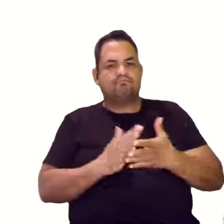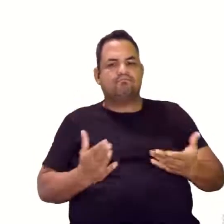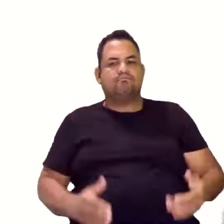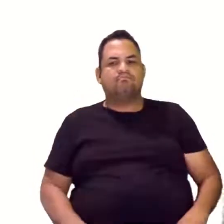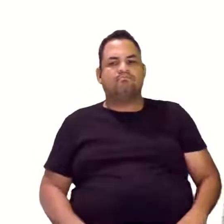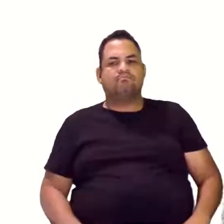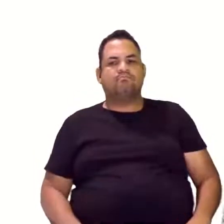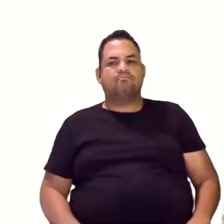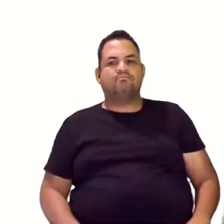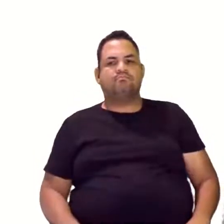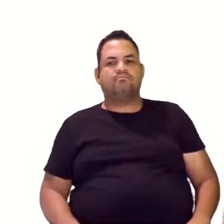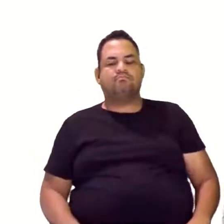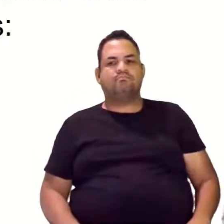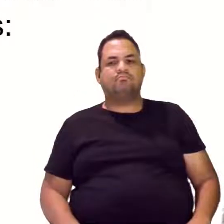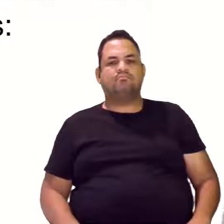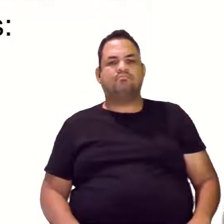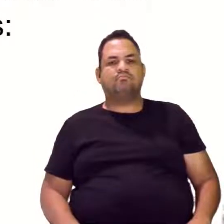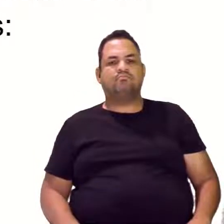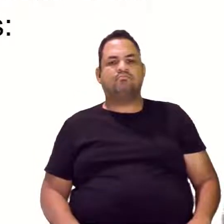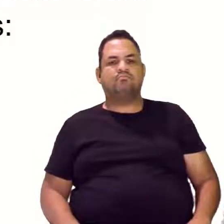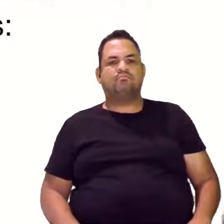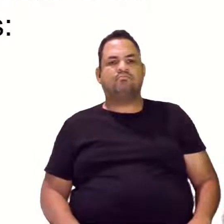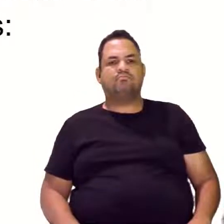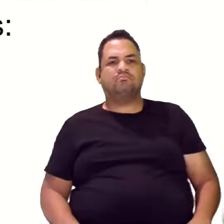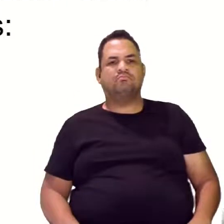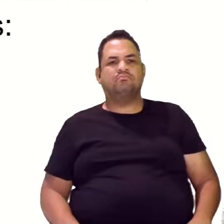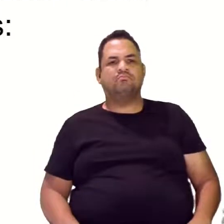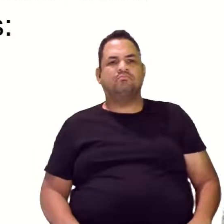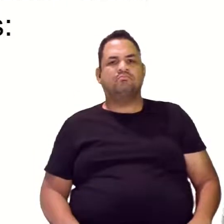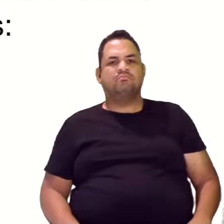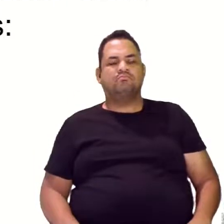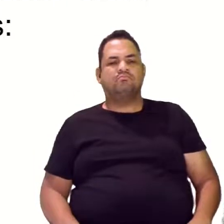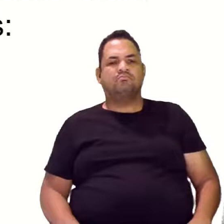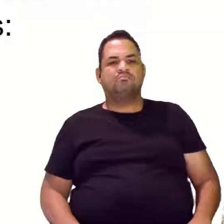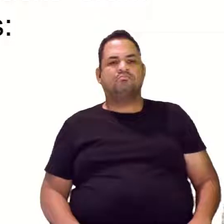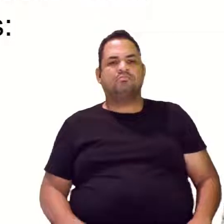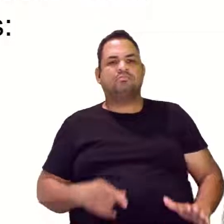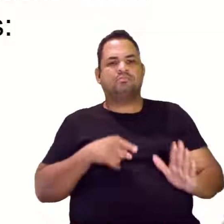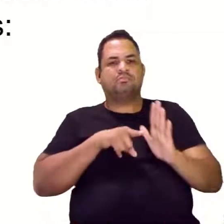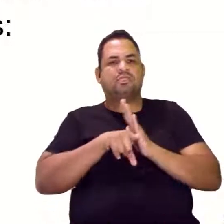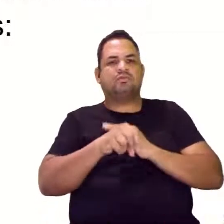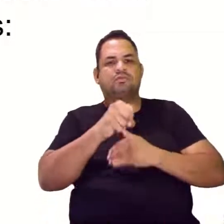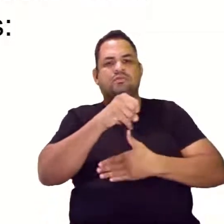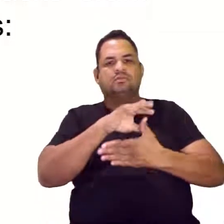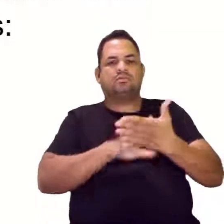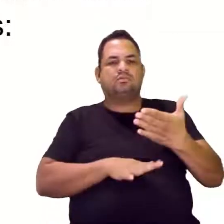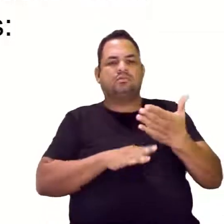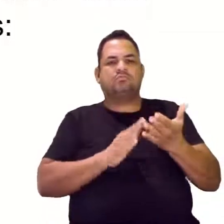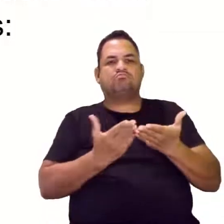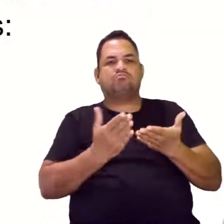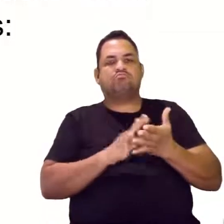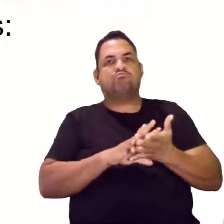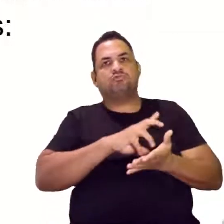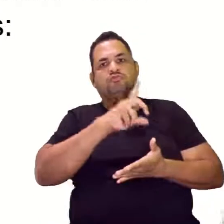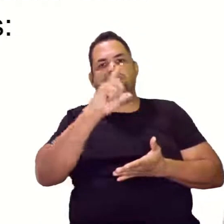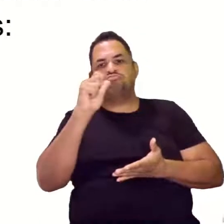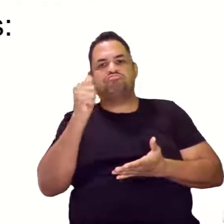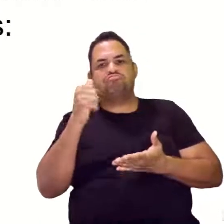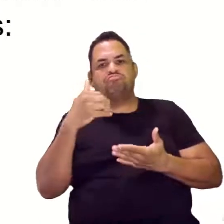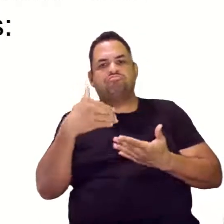mais cansativo ainda. Vamos lá, então, agora ao comando e as alternativas. Vamos ver. Em determinado